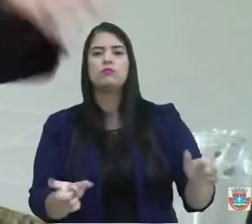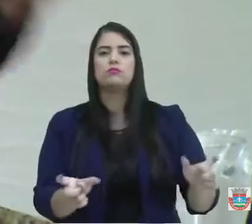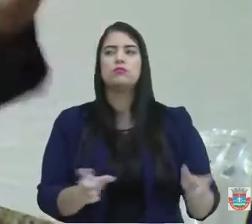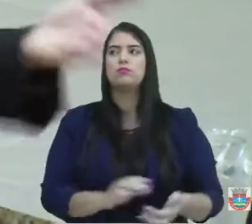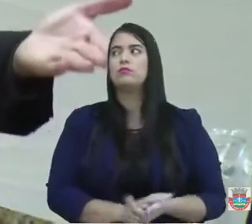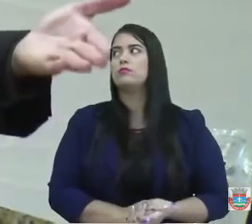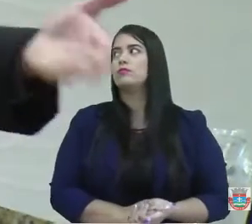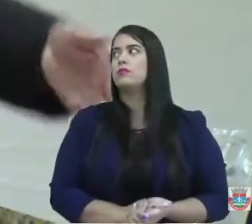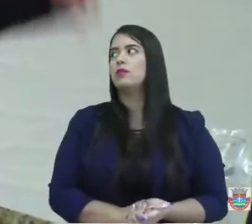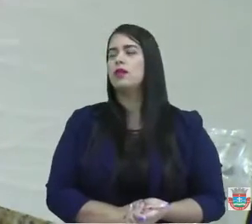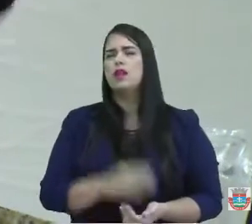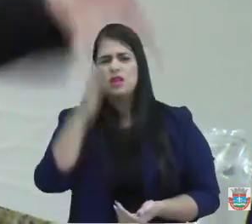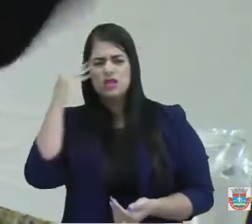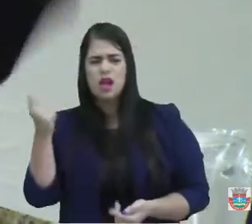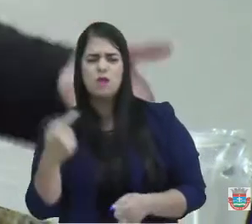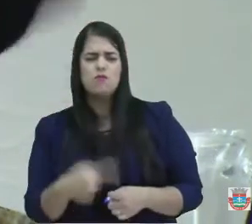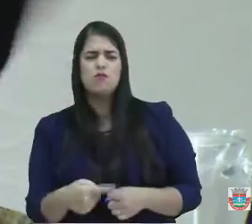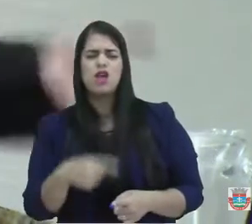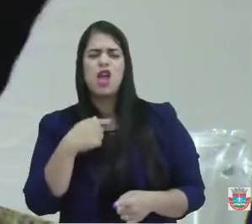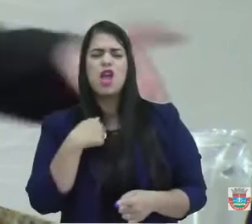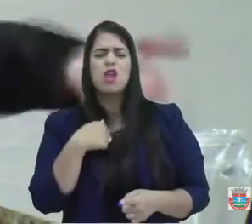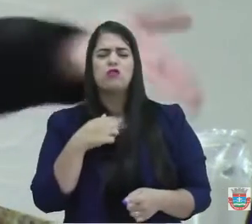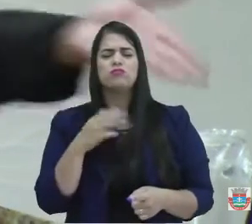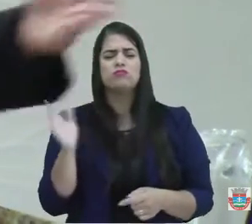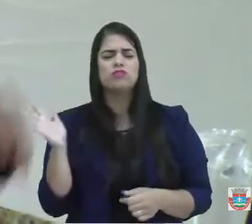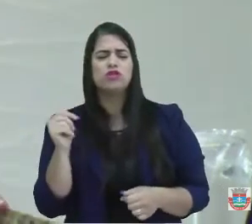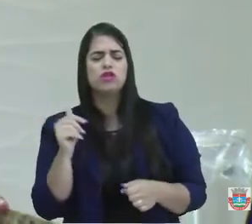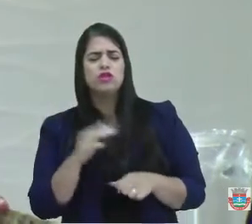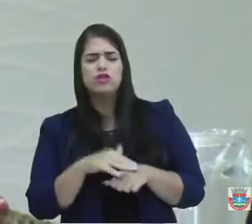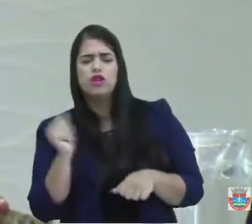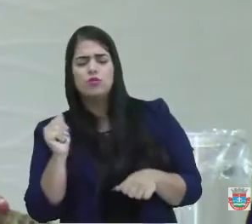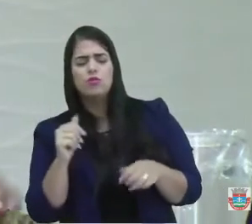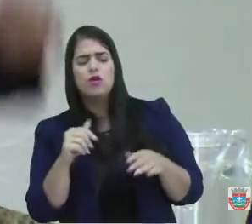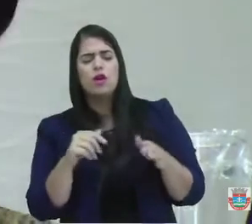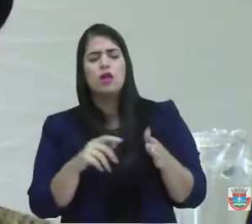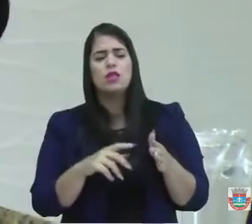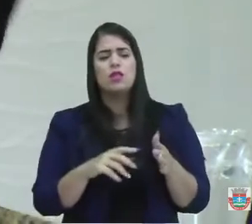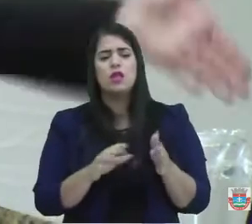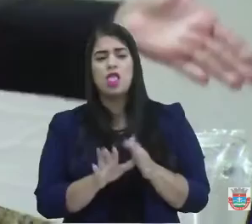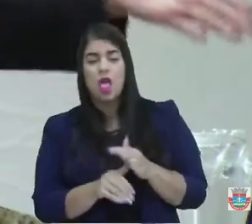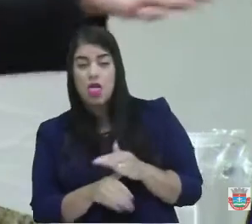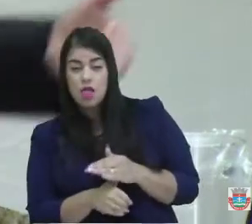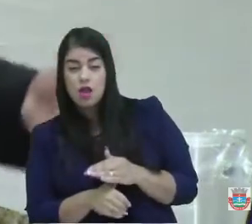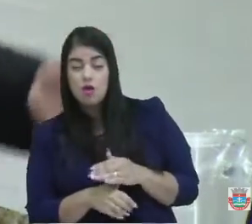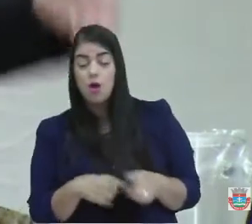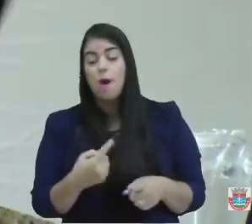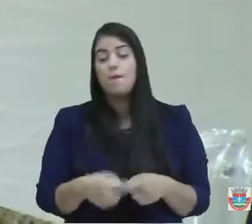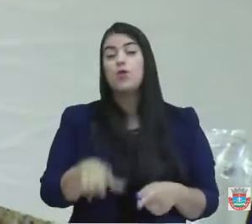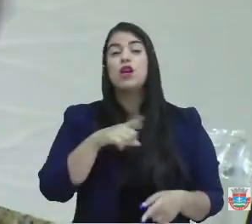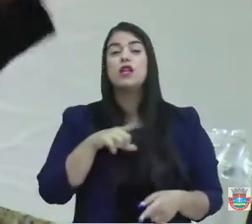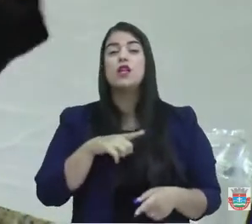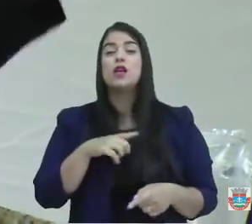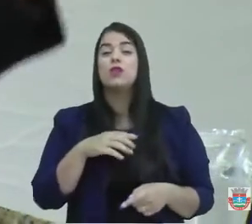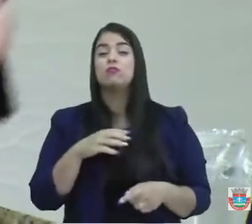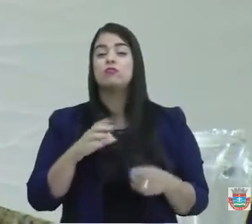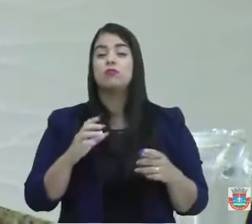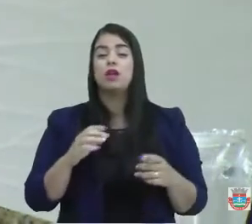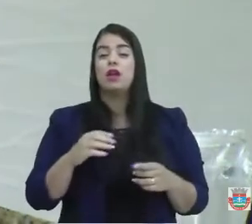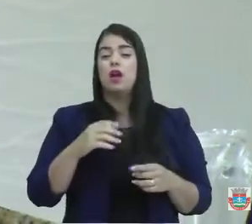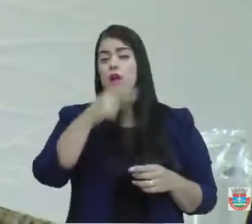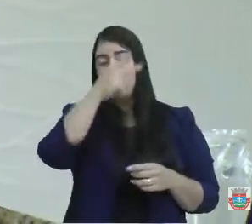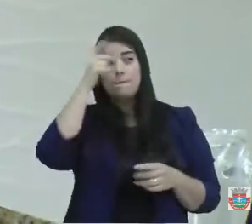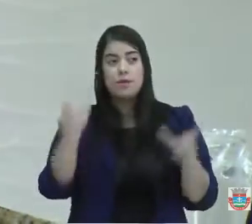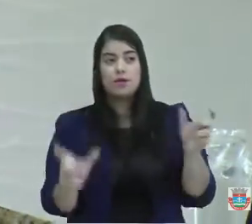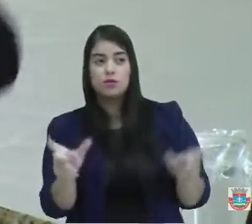chamo ladrão? Porque tem uns políticos safados, sem vergonha. Uns cabas sem caráter, que vivem adorando uma pessoa só, que vai ter que